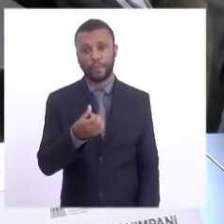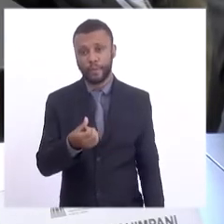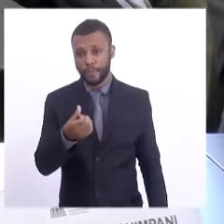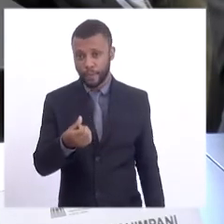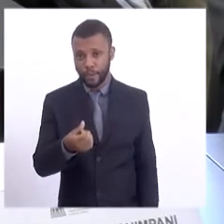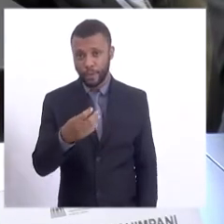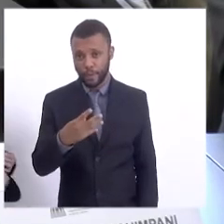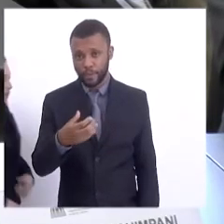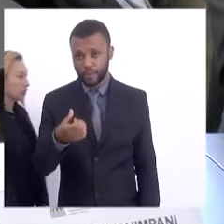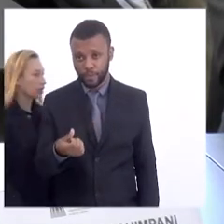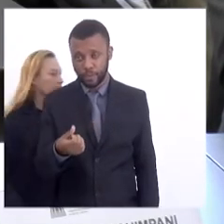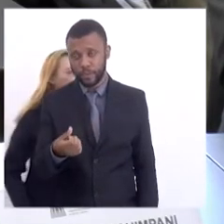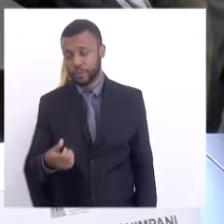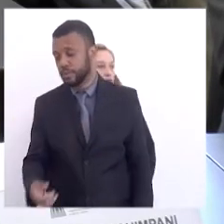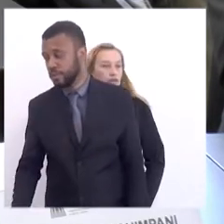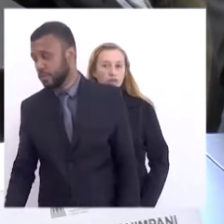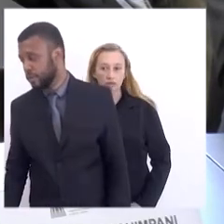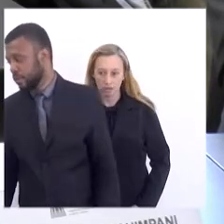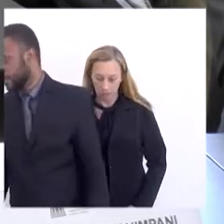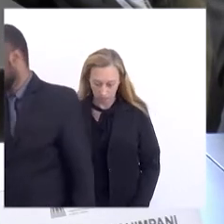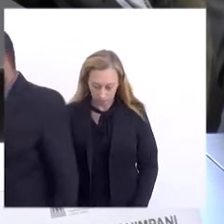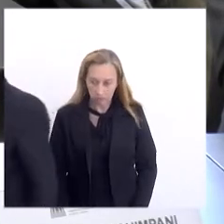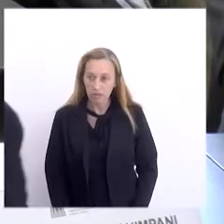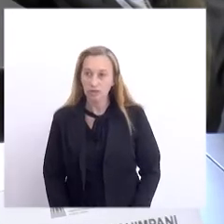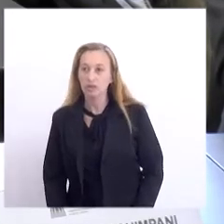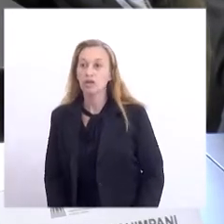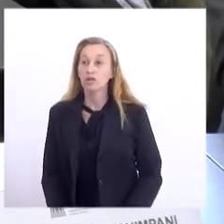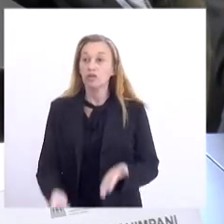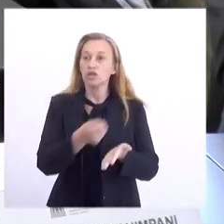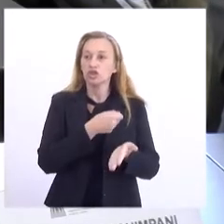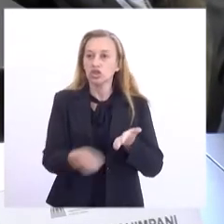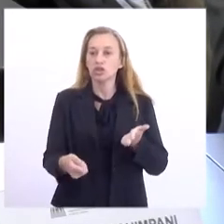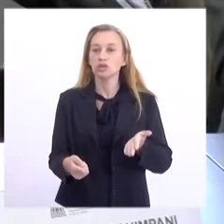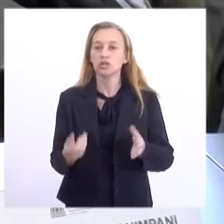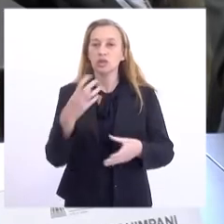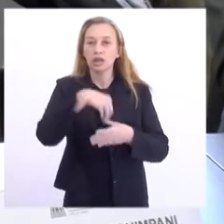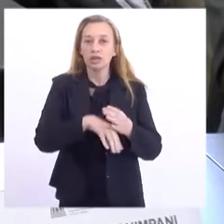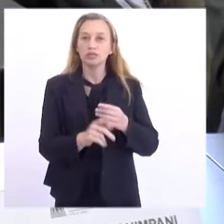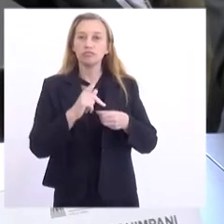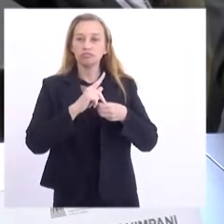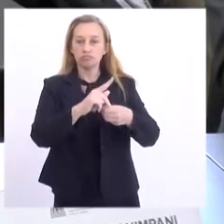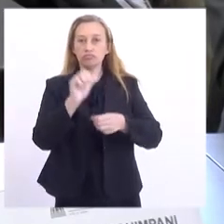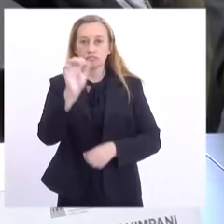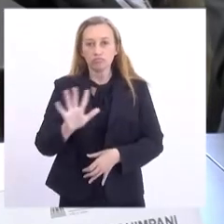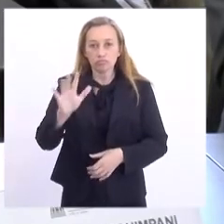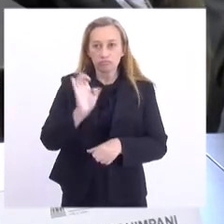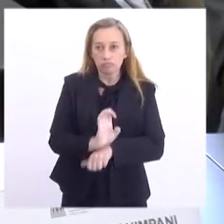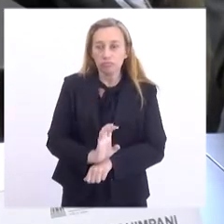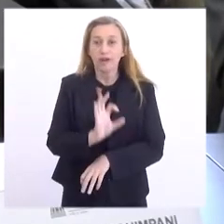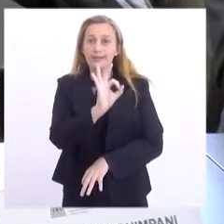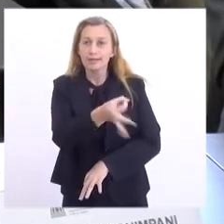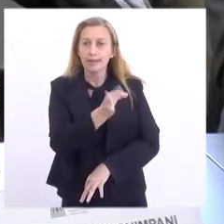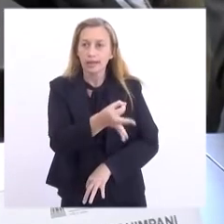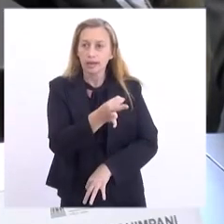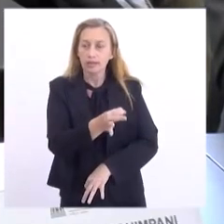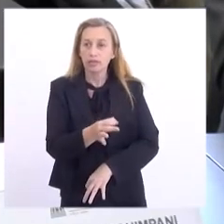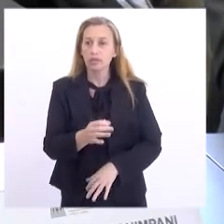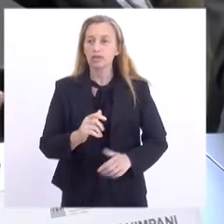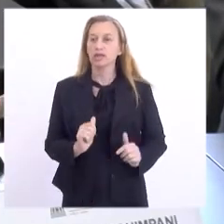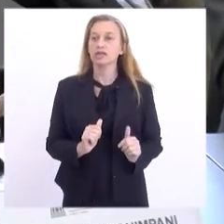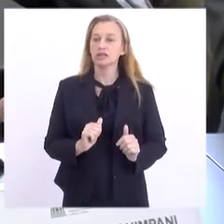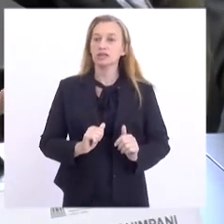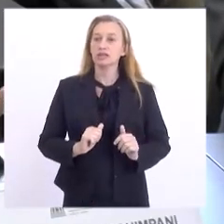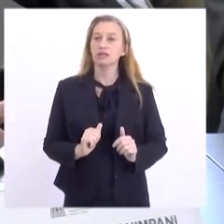42 2019 esse daqui é que ele foi gestado ele foi escrito dentro da procuradoria-geral do estado justamente para a gente ter essa